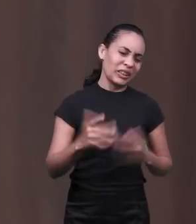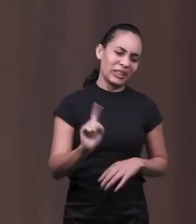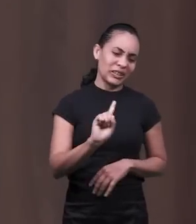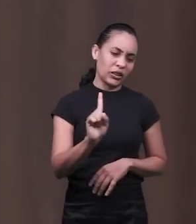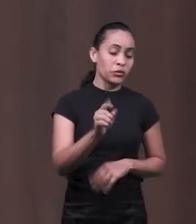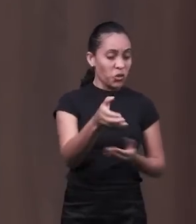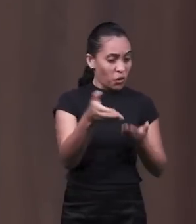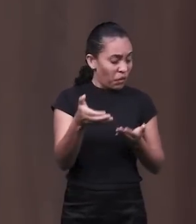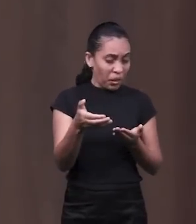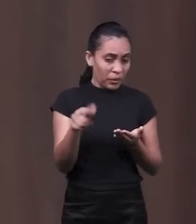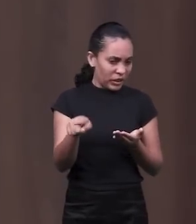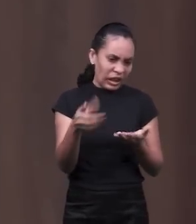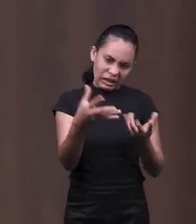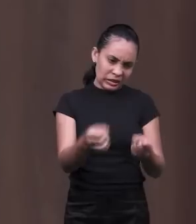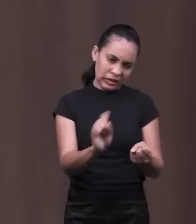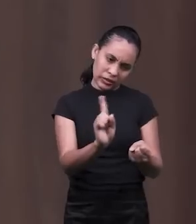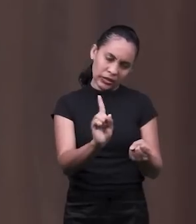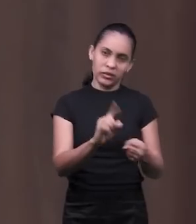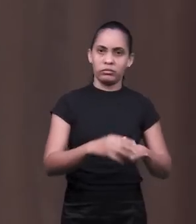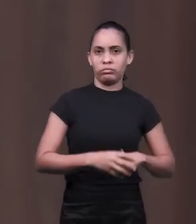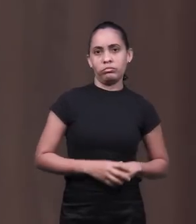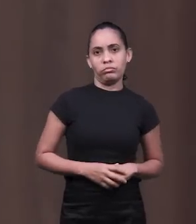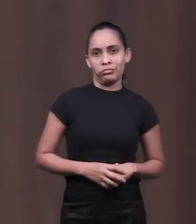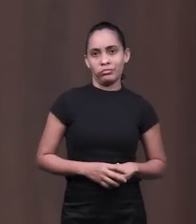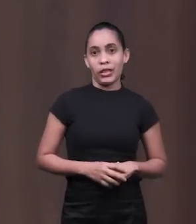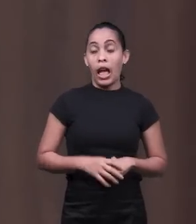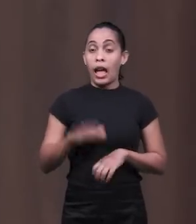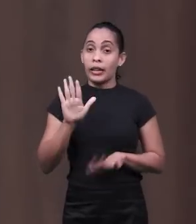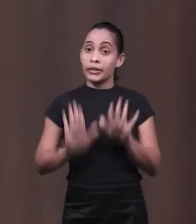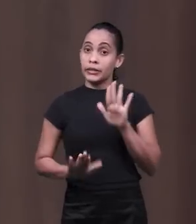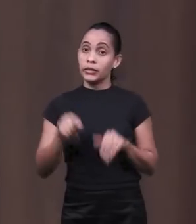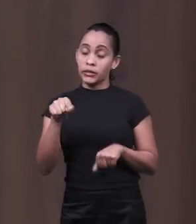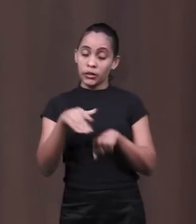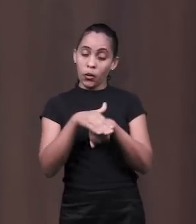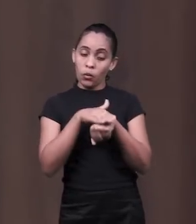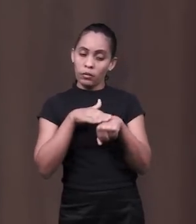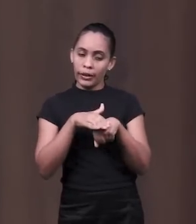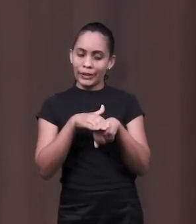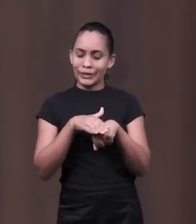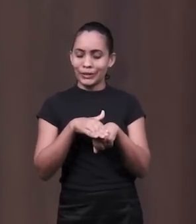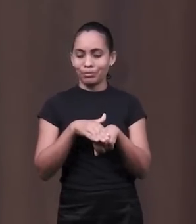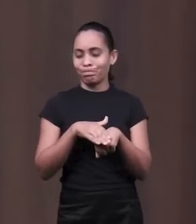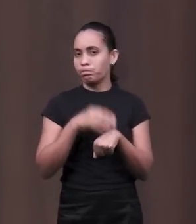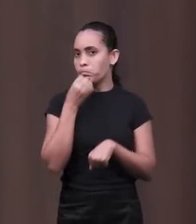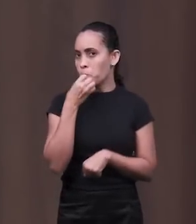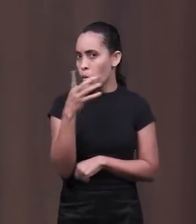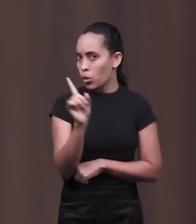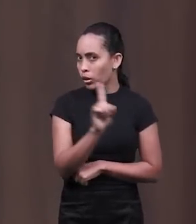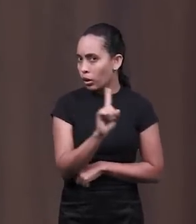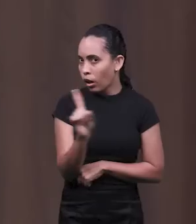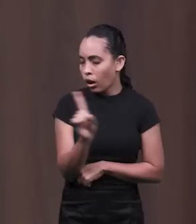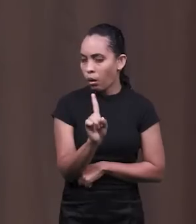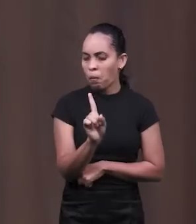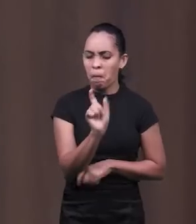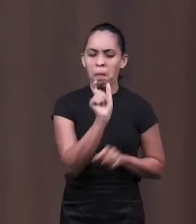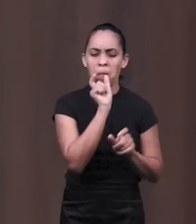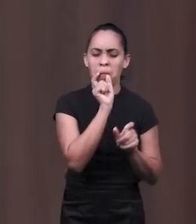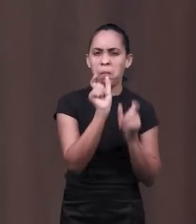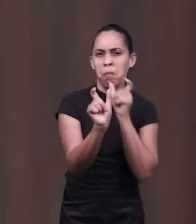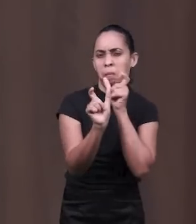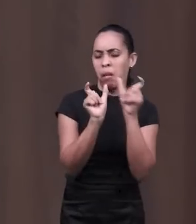querer participar. Às vezes é uma conversa que não agrada ao Senhor,